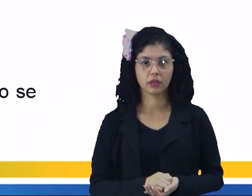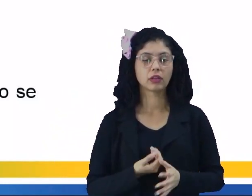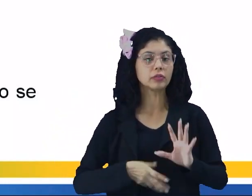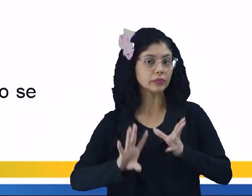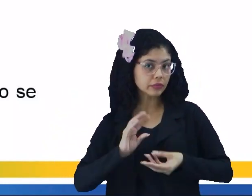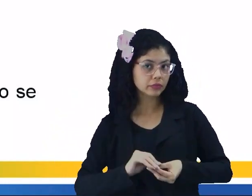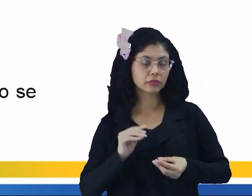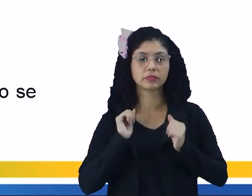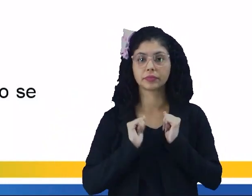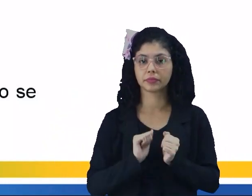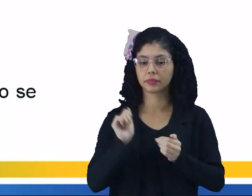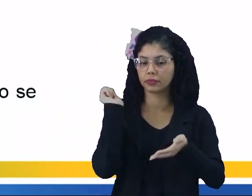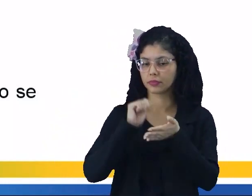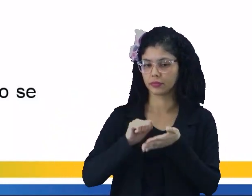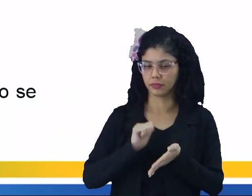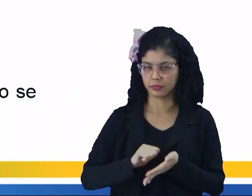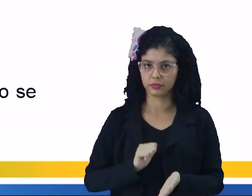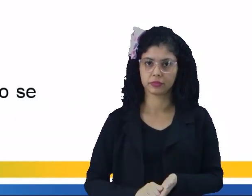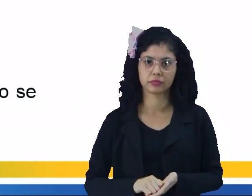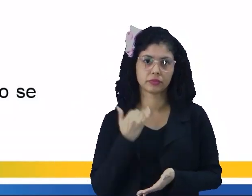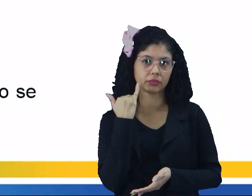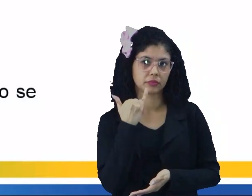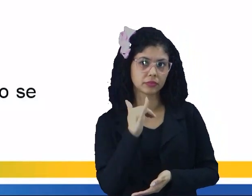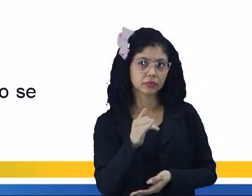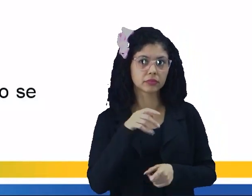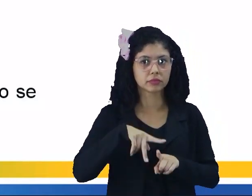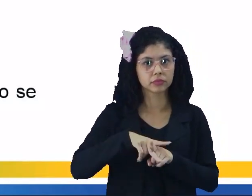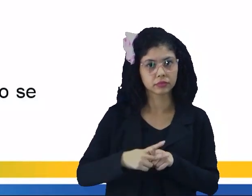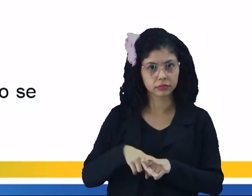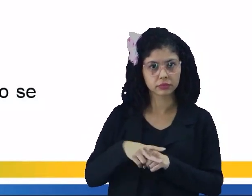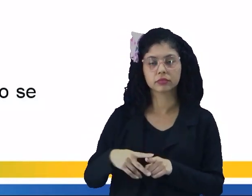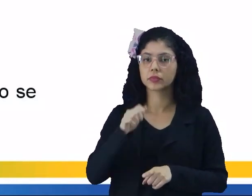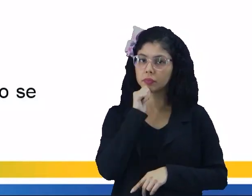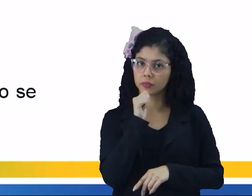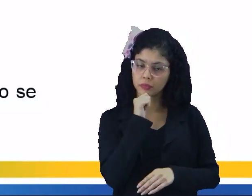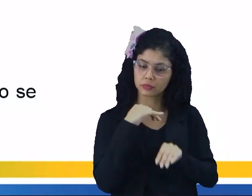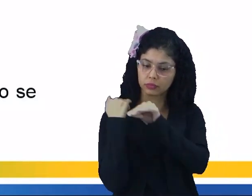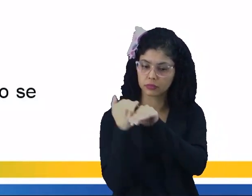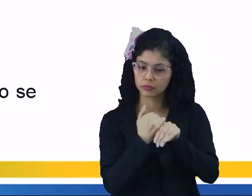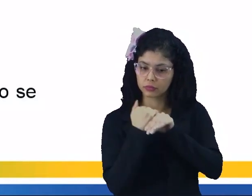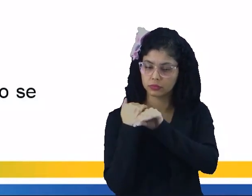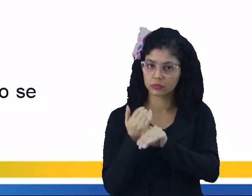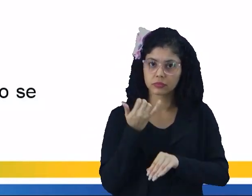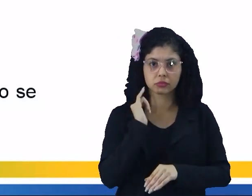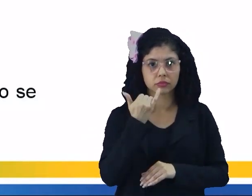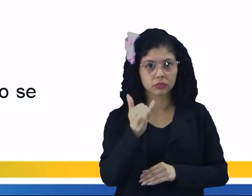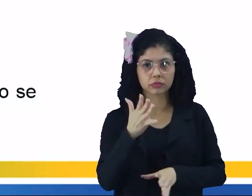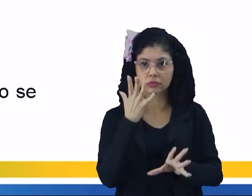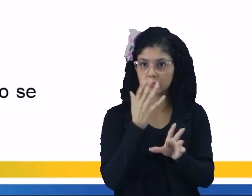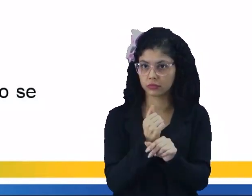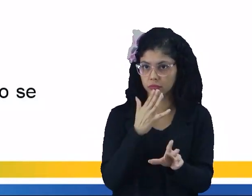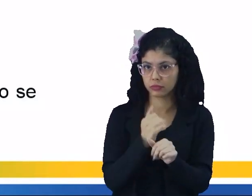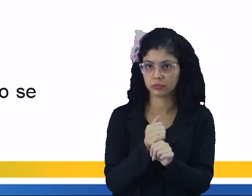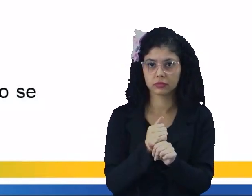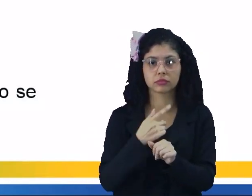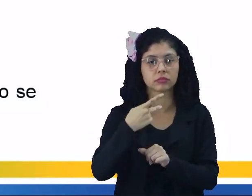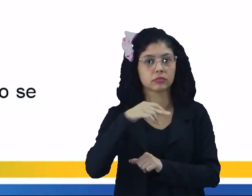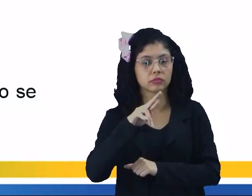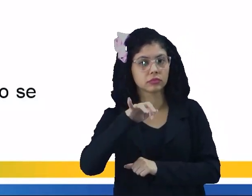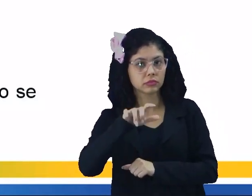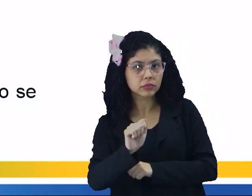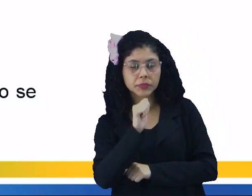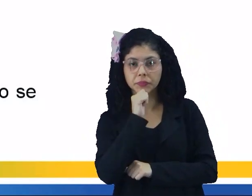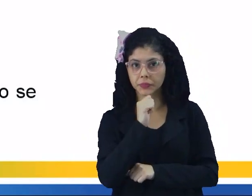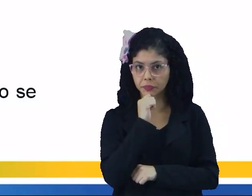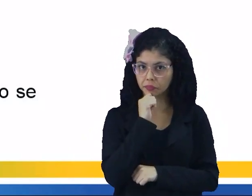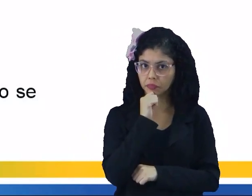Resumindo, a gente pode escrever então que a energia mecânica vai ser igual à energia cinética mais a energia potencial,